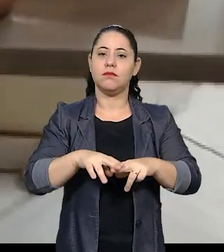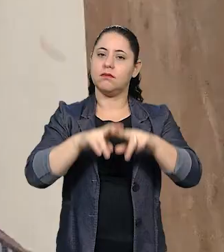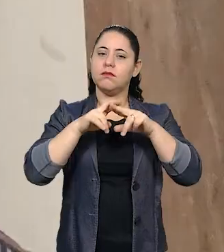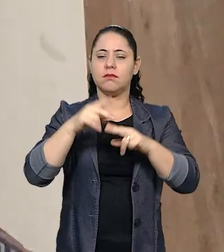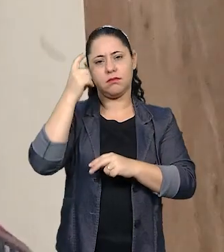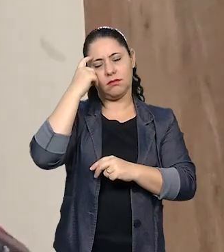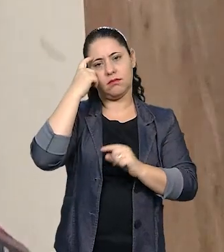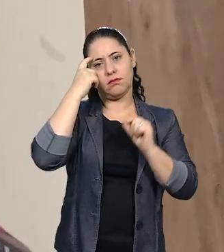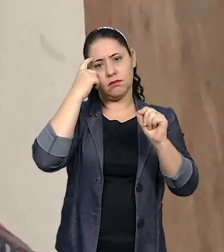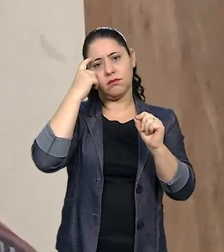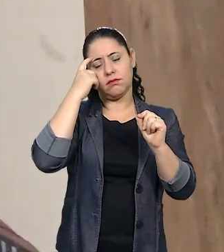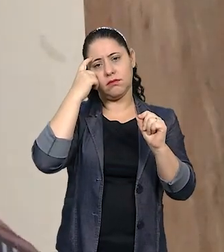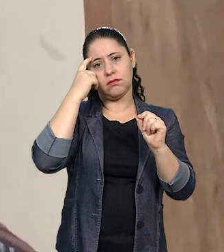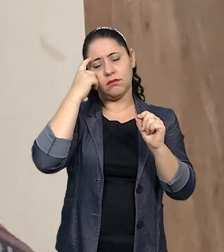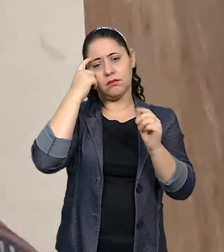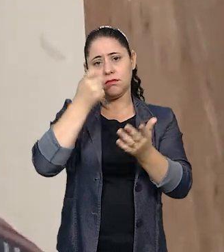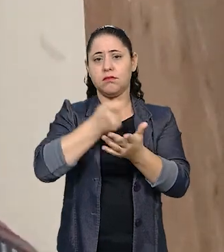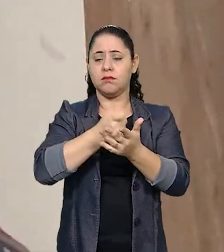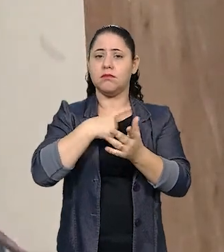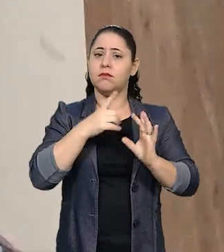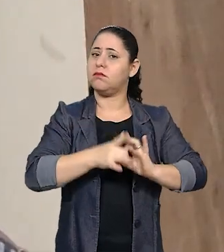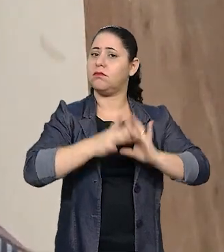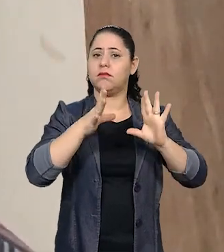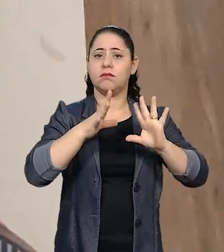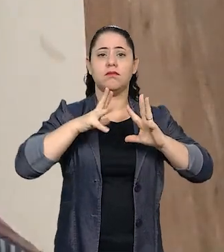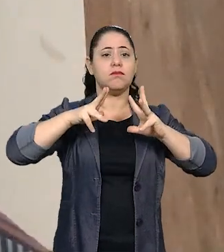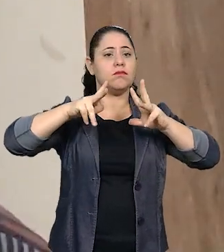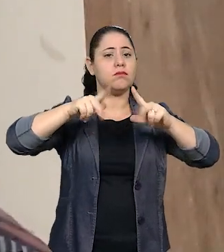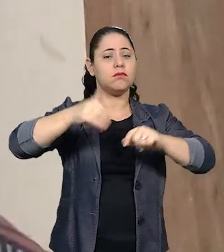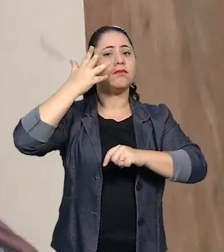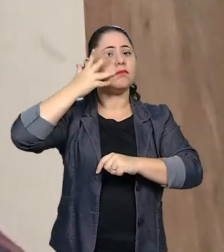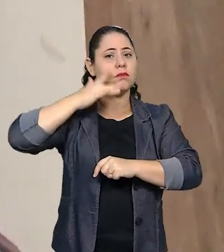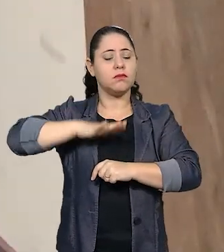direto no colégio, onde a conduta, onde tudo é diferente.